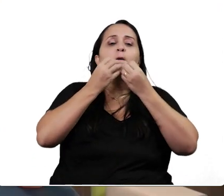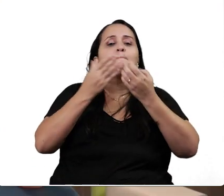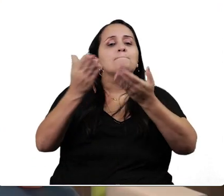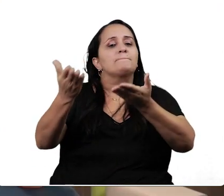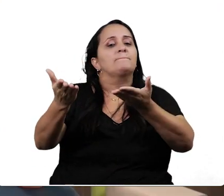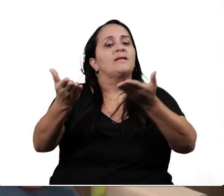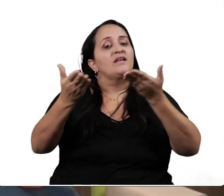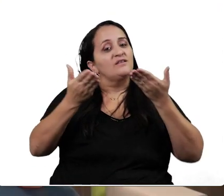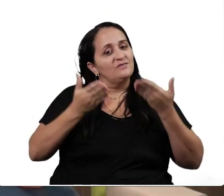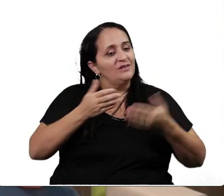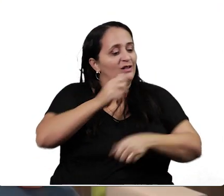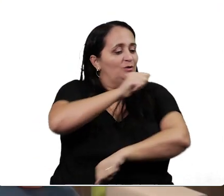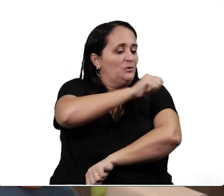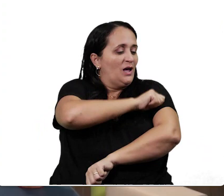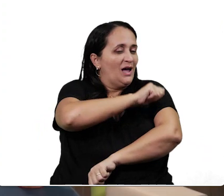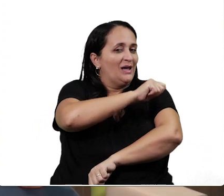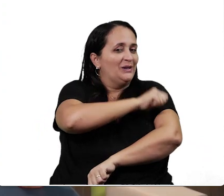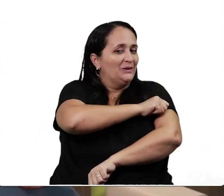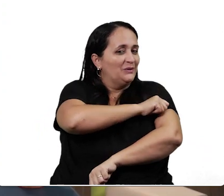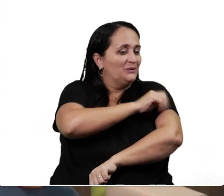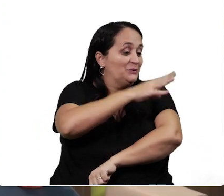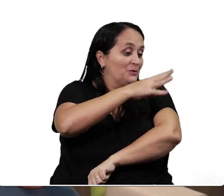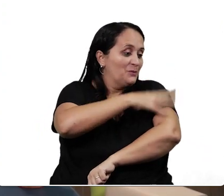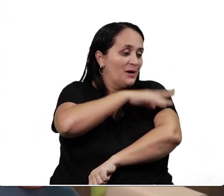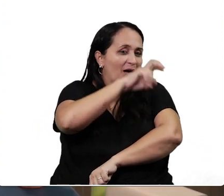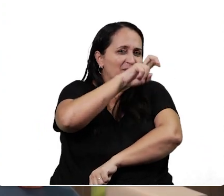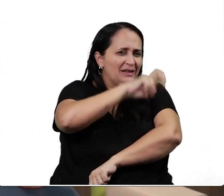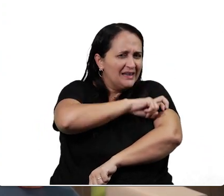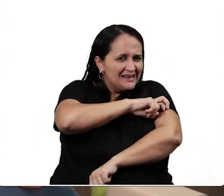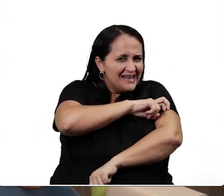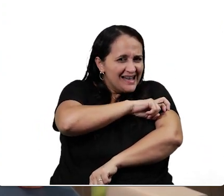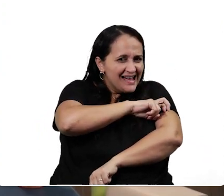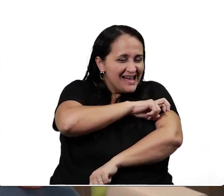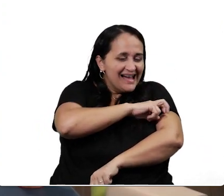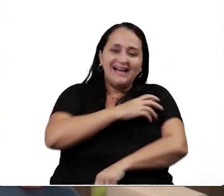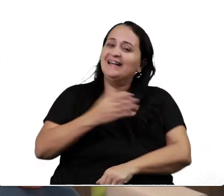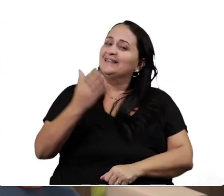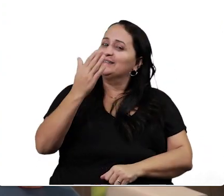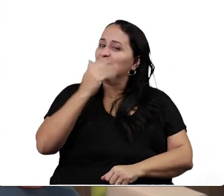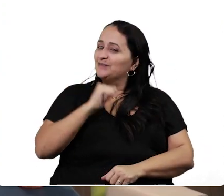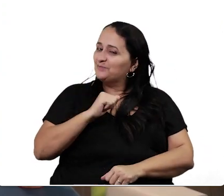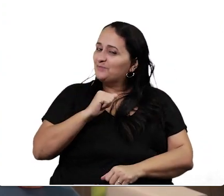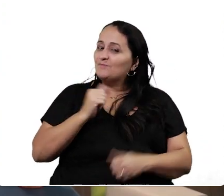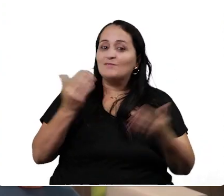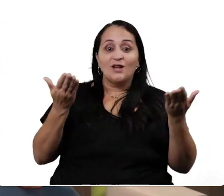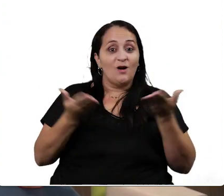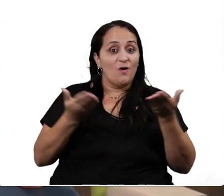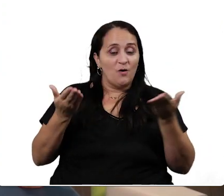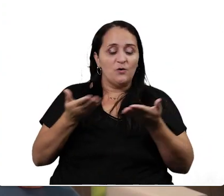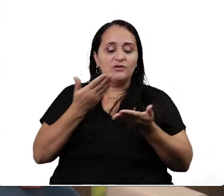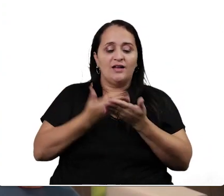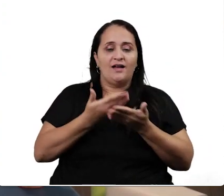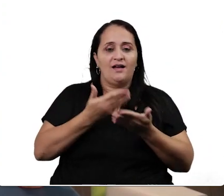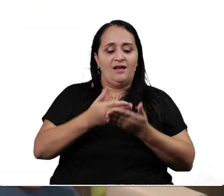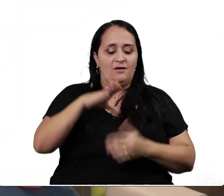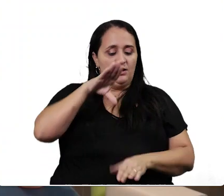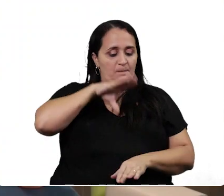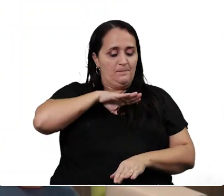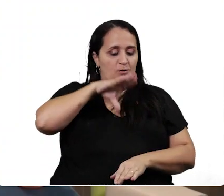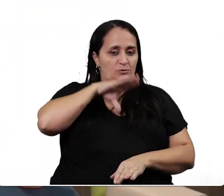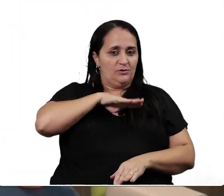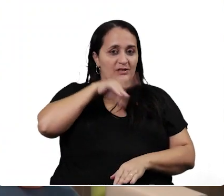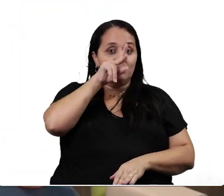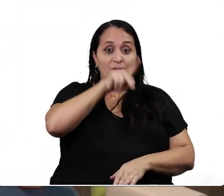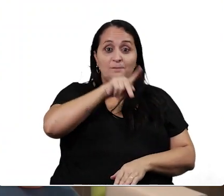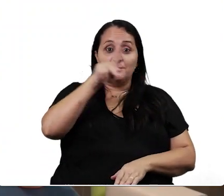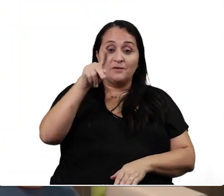Sejam muito bem-vindos, alunos do ciclo 2, quarto e quinto ano da Rede Municipal de Ensino. A nossa aula agora é de língua